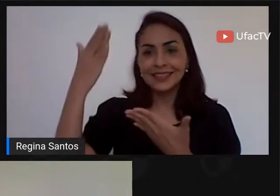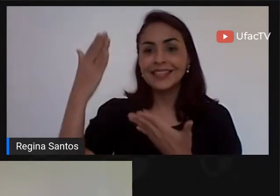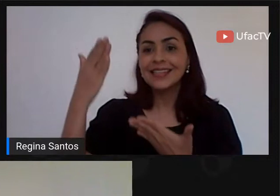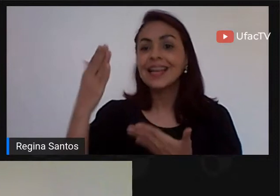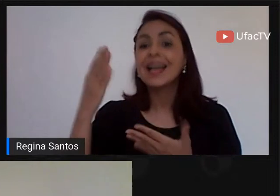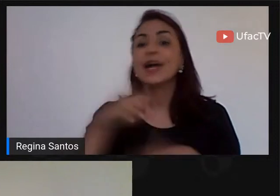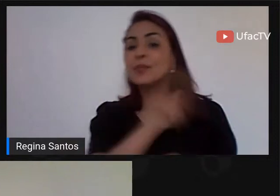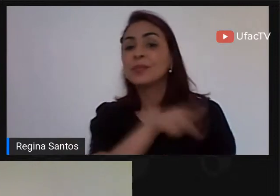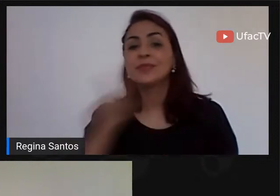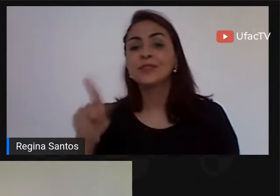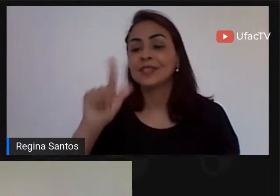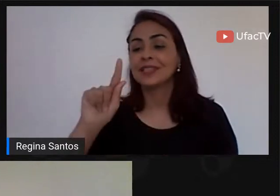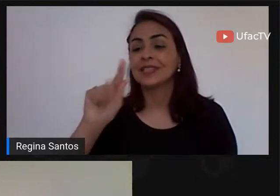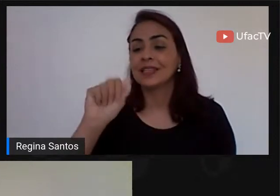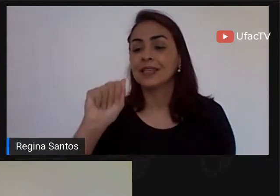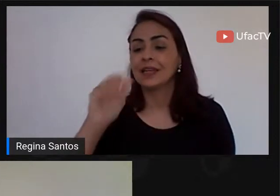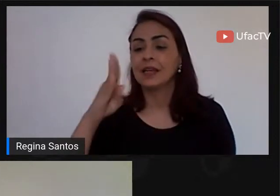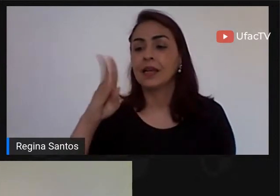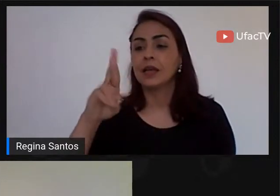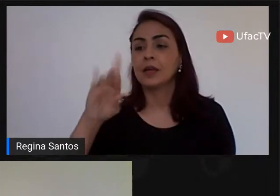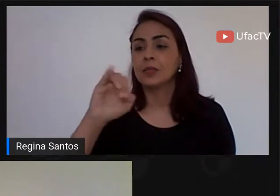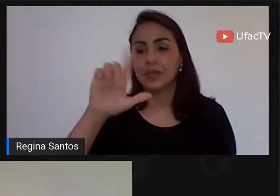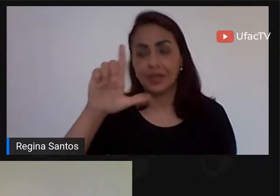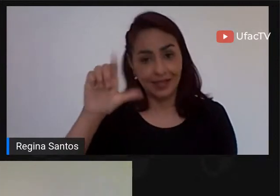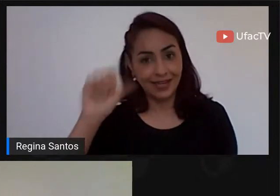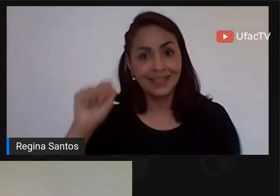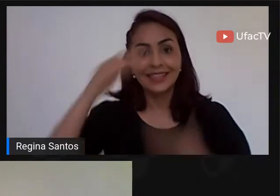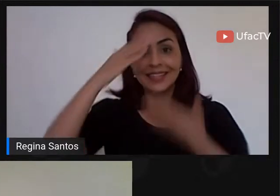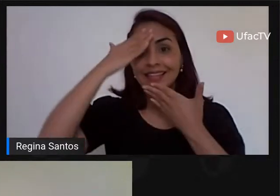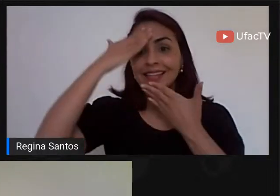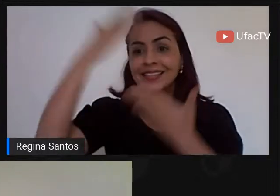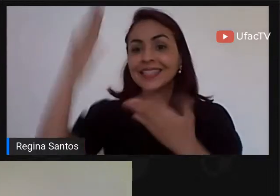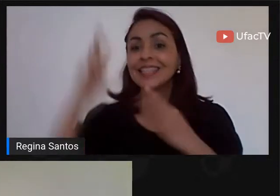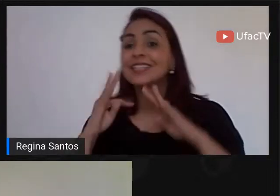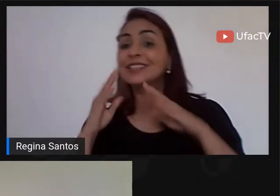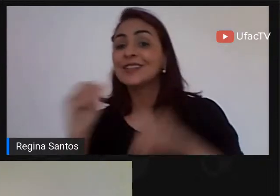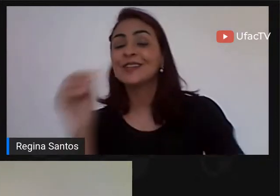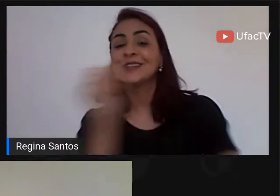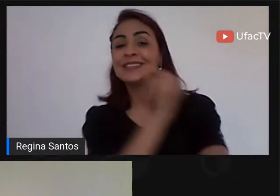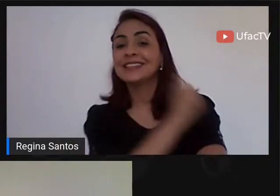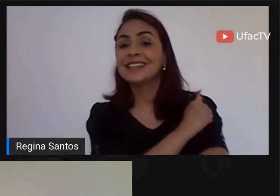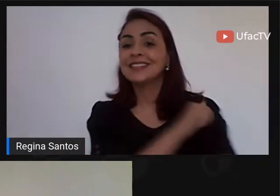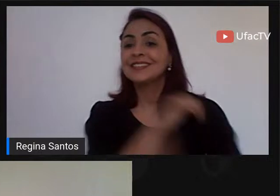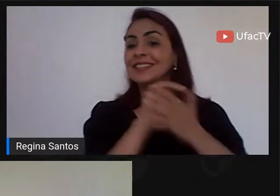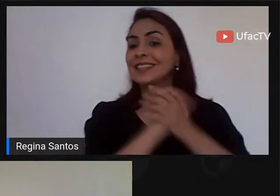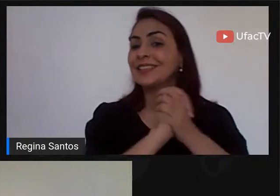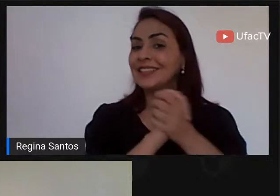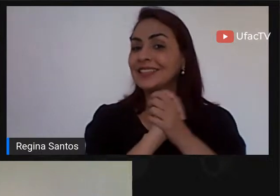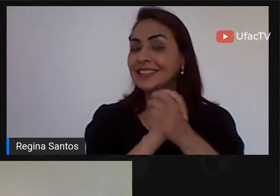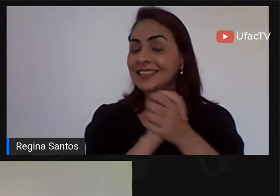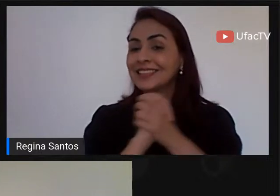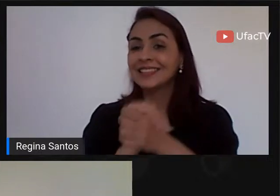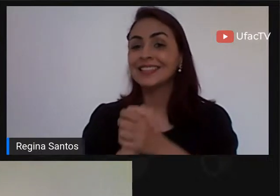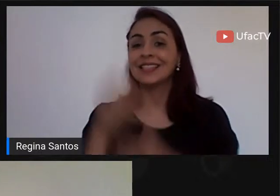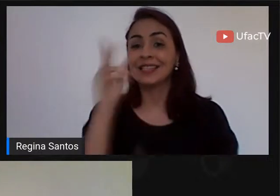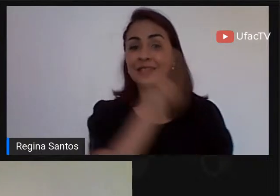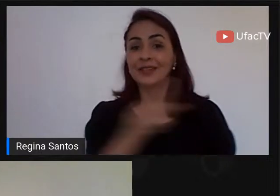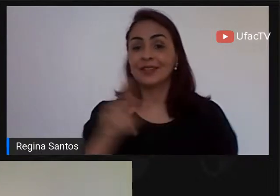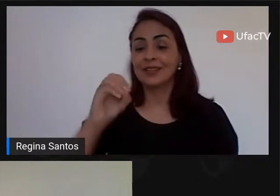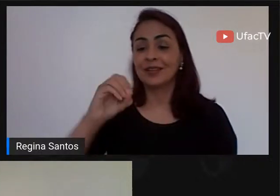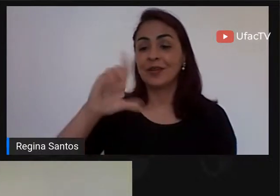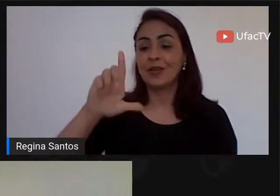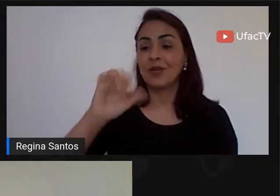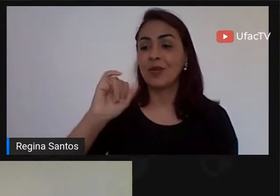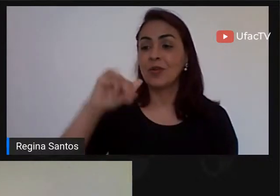muita gente mandando abraço, elogiando, o.I.U.D., Tati, a professora Olinda e a Gabriela